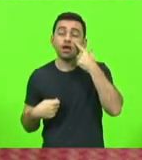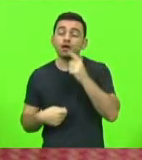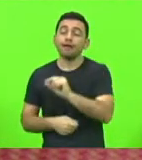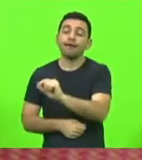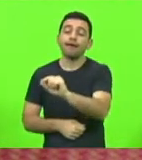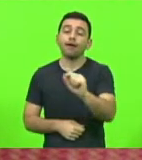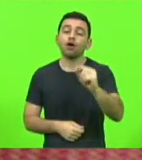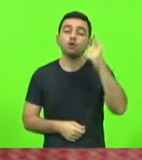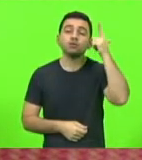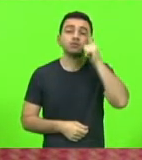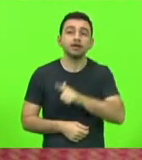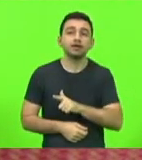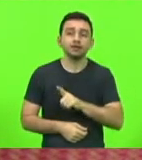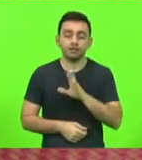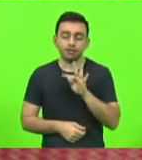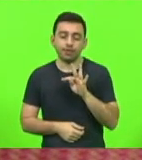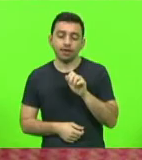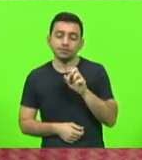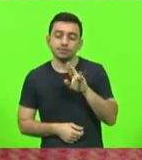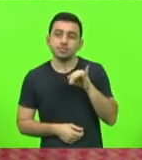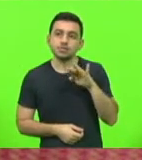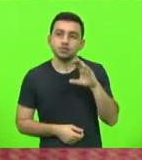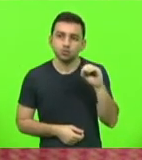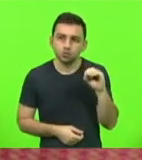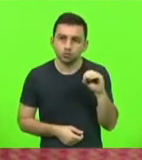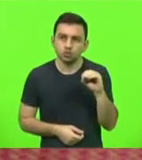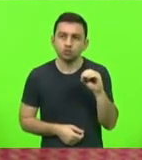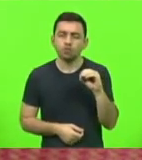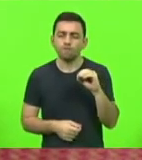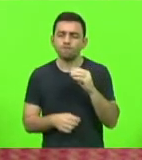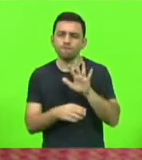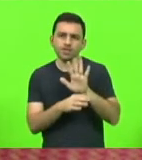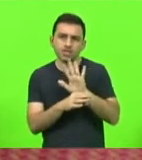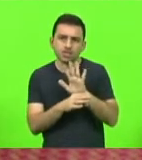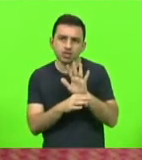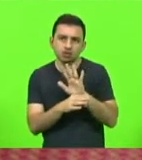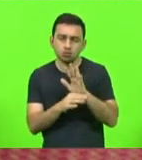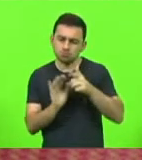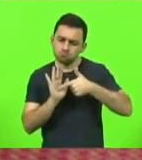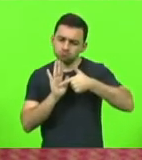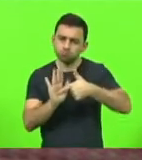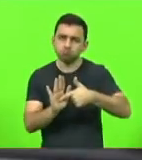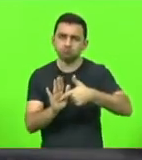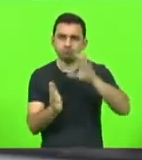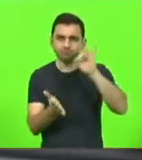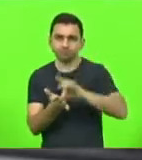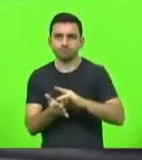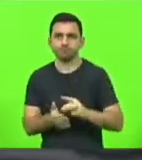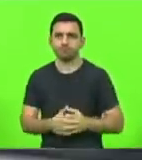ministro Tarcísio e vamos lá levar esses vídeos para mostrar para ele. Obrigado.